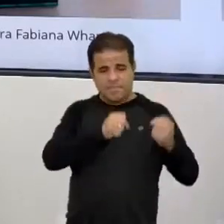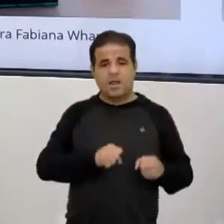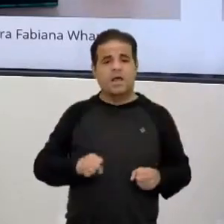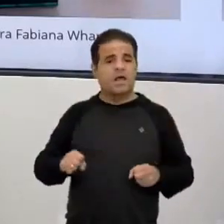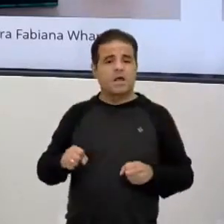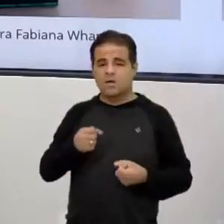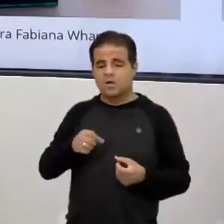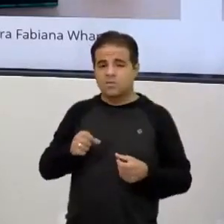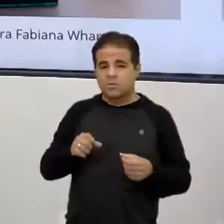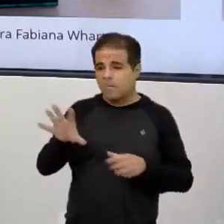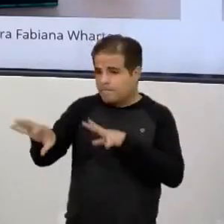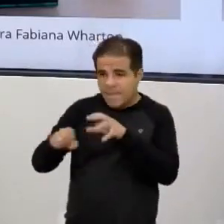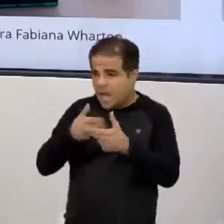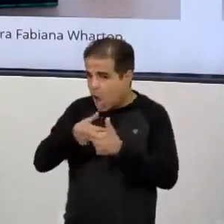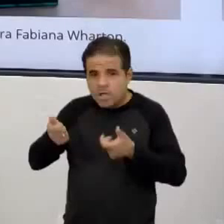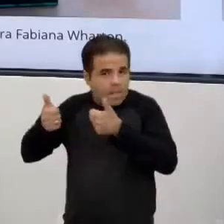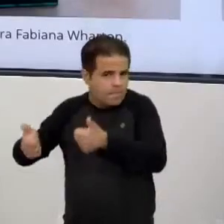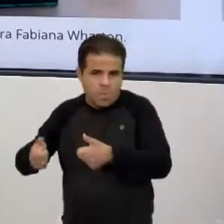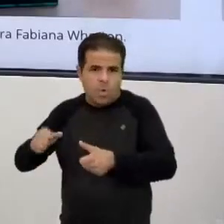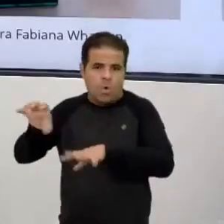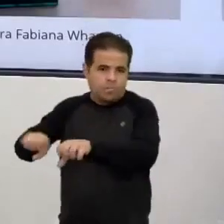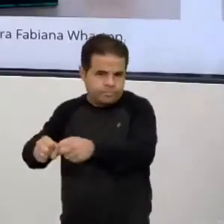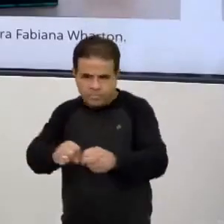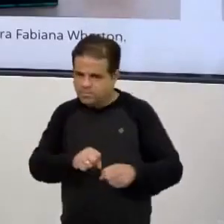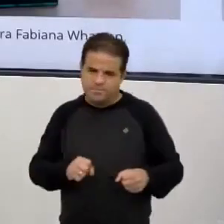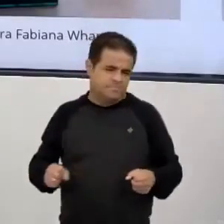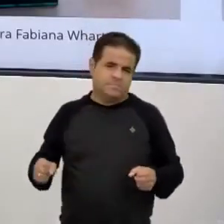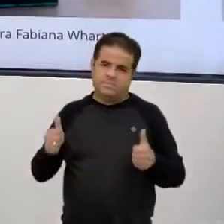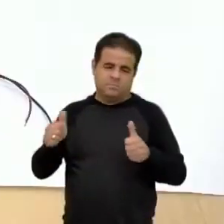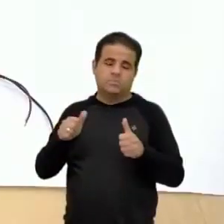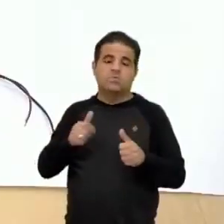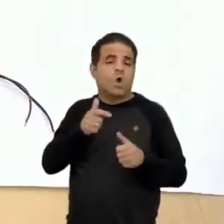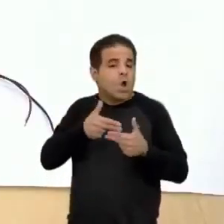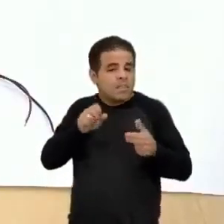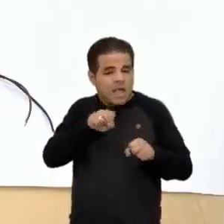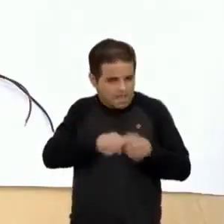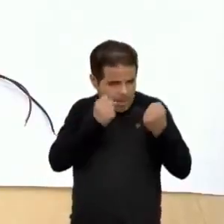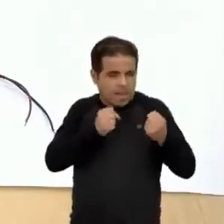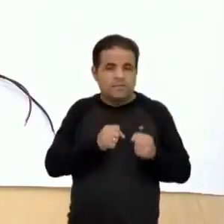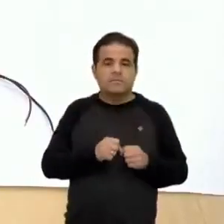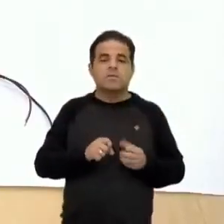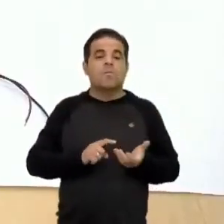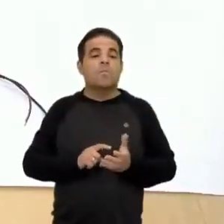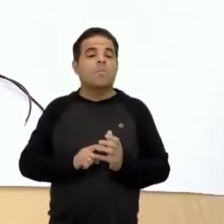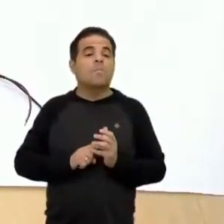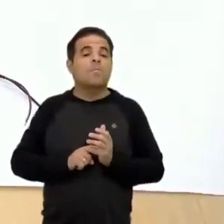desmonta coisa que tá funcionando, né? Então, a gente tem aqui motores,